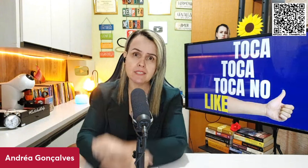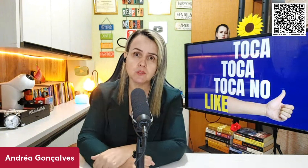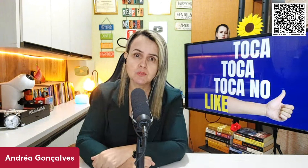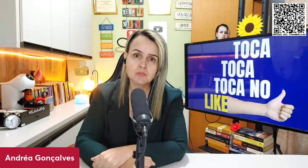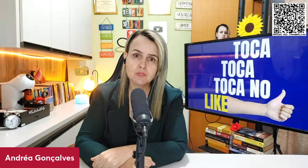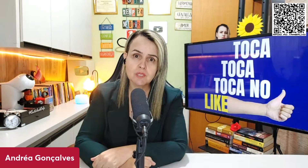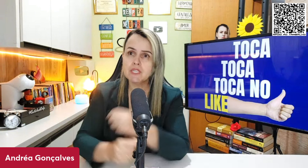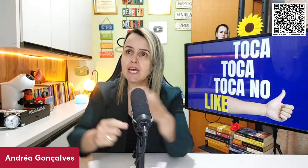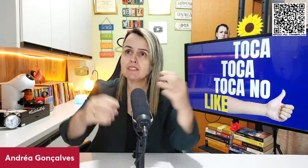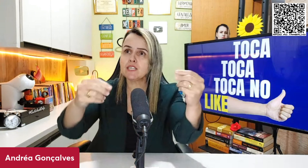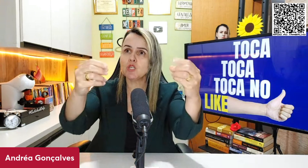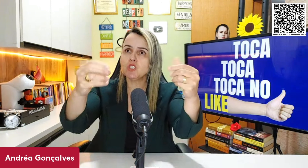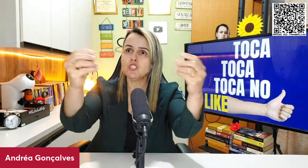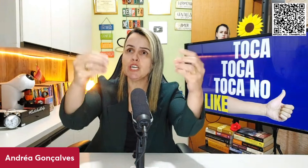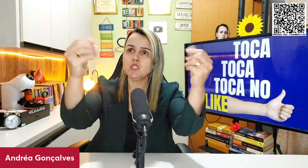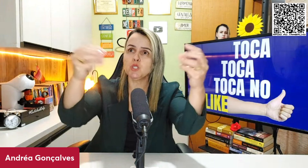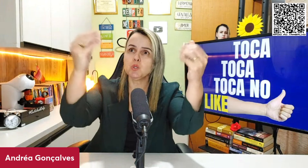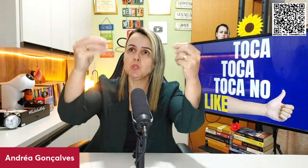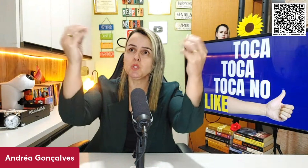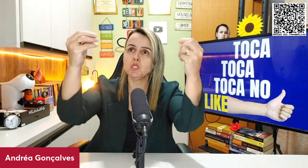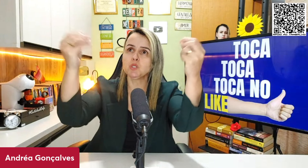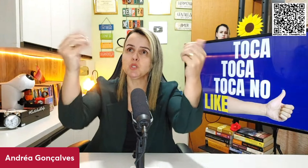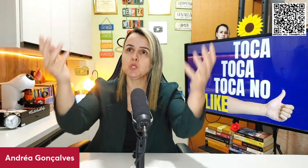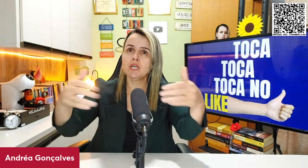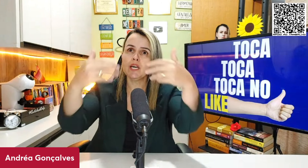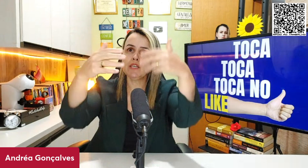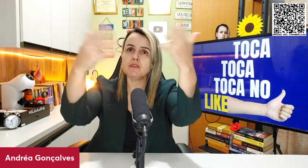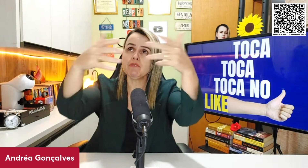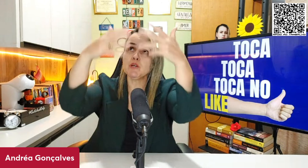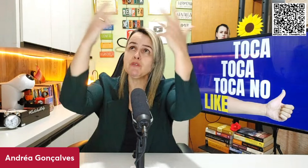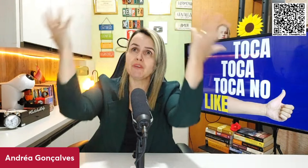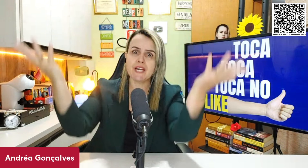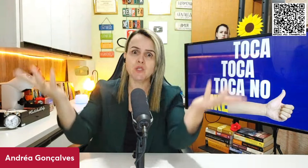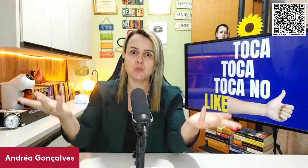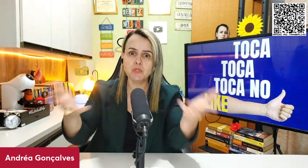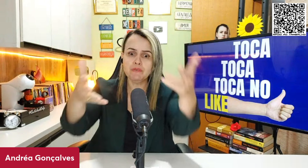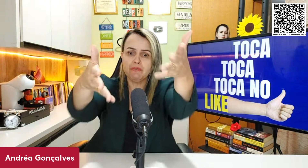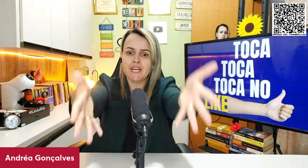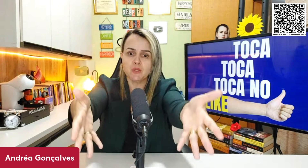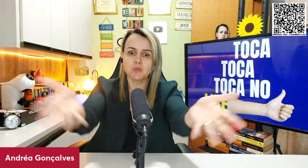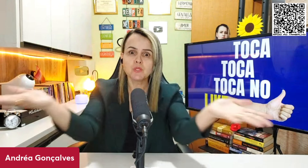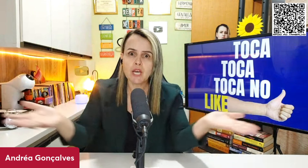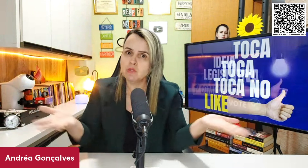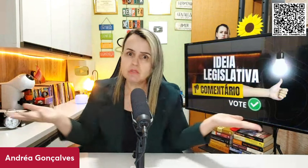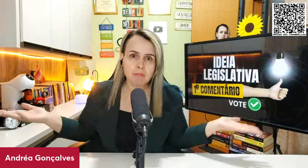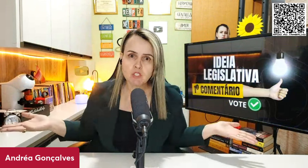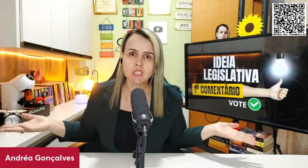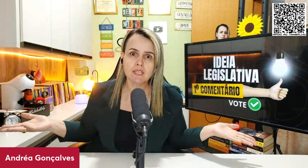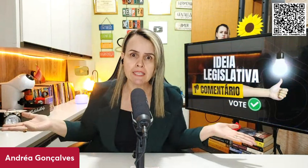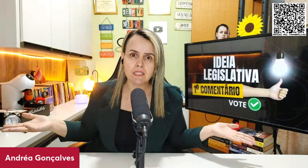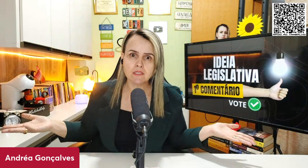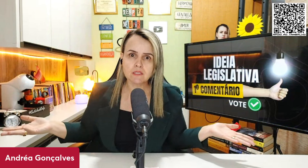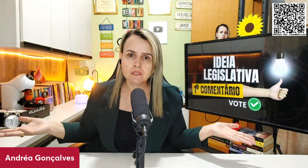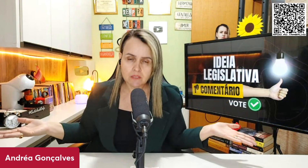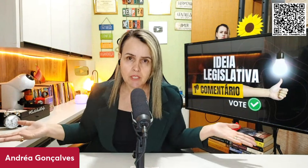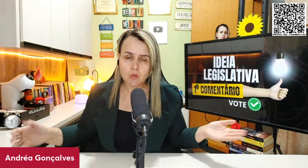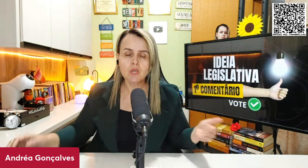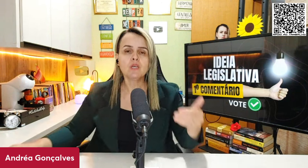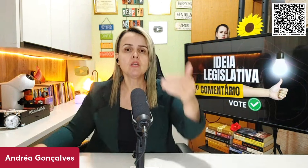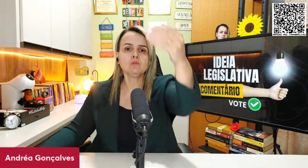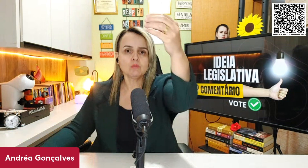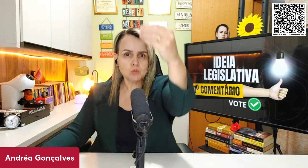lascado fica atrás só de dinheiro de lucro de lucro de lucro aí viver o Inferno no inferno aí também não adianta nada